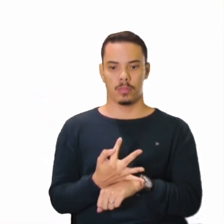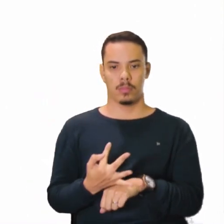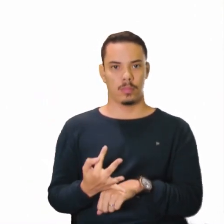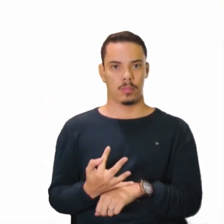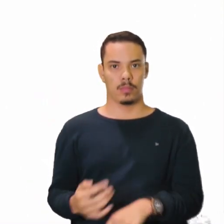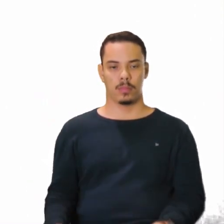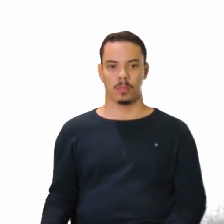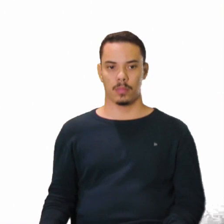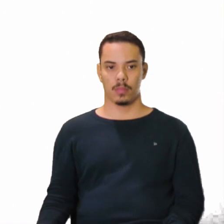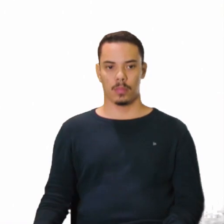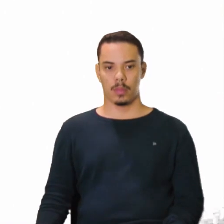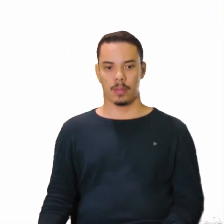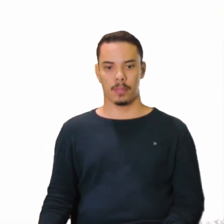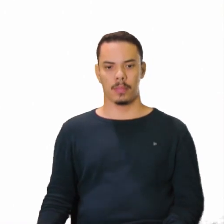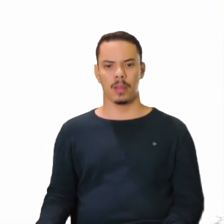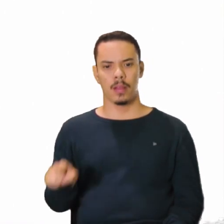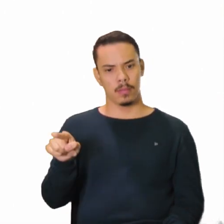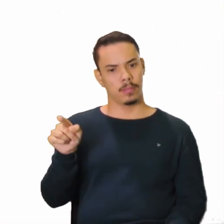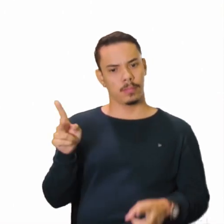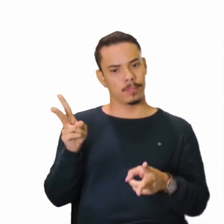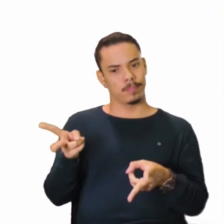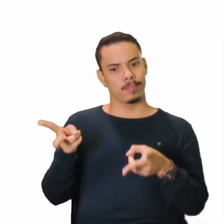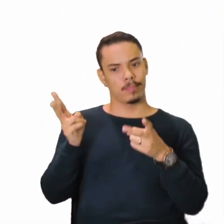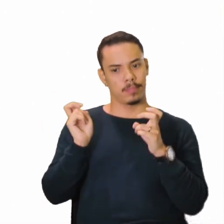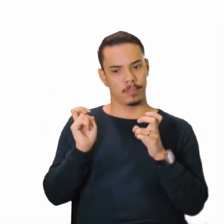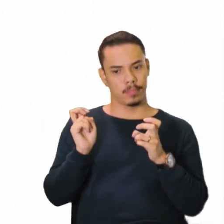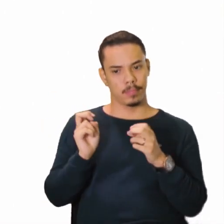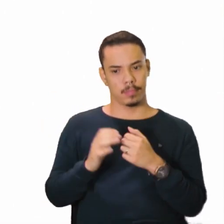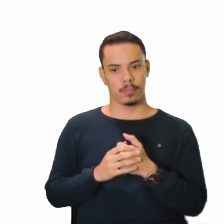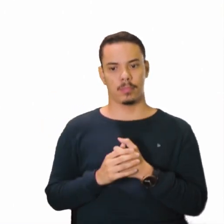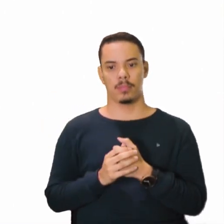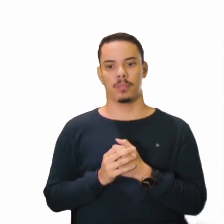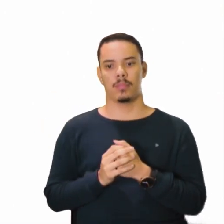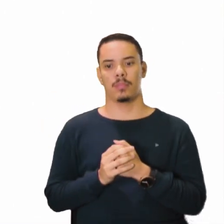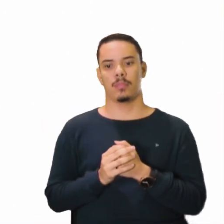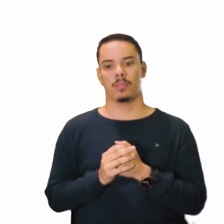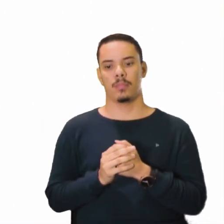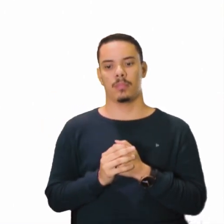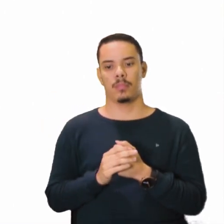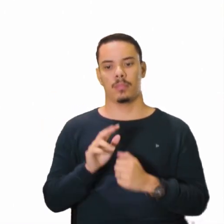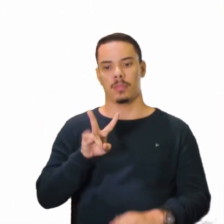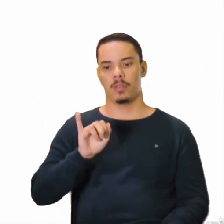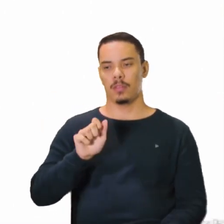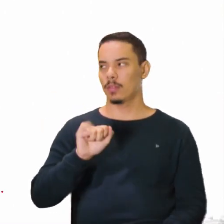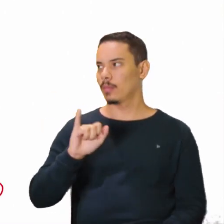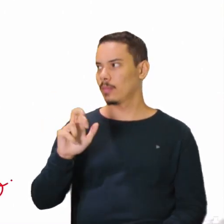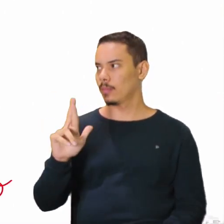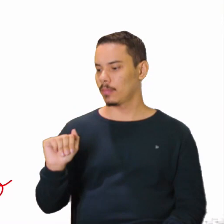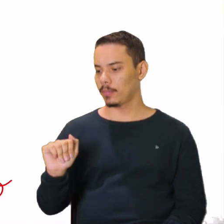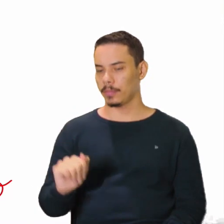nas férias. Então aí você vai perceber aí viajara.